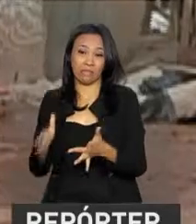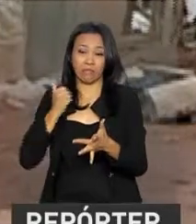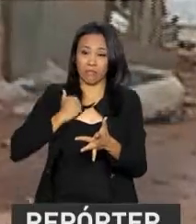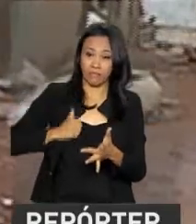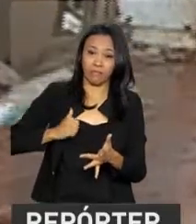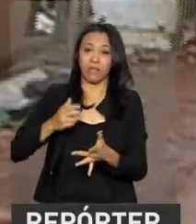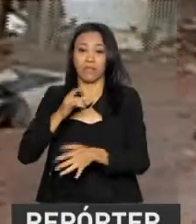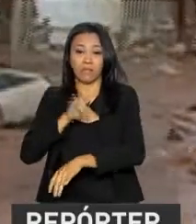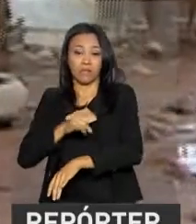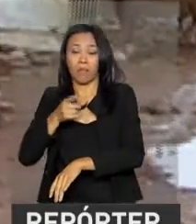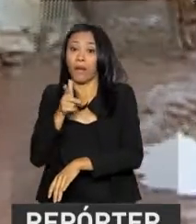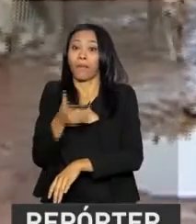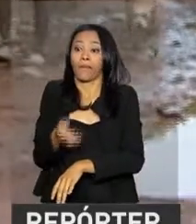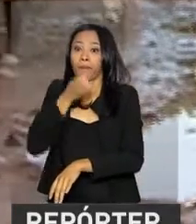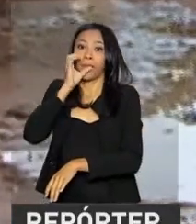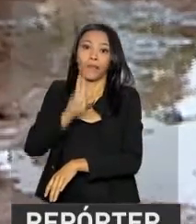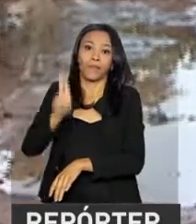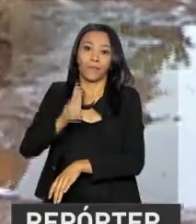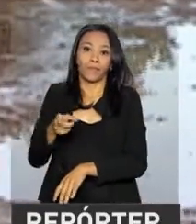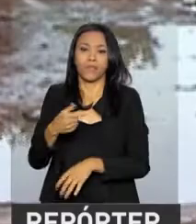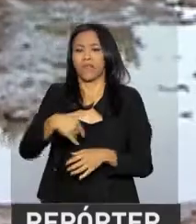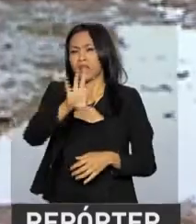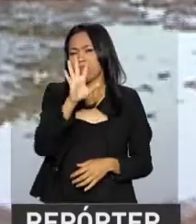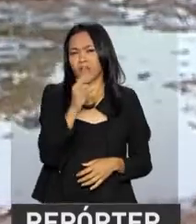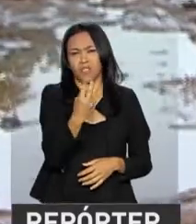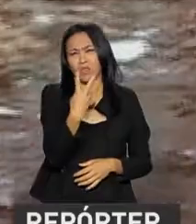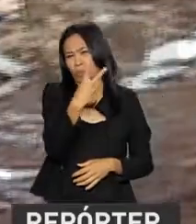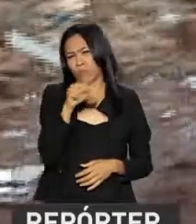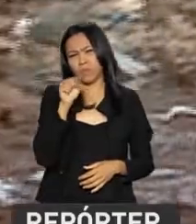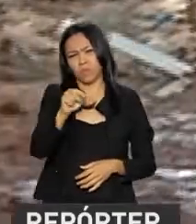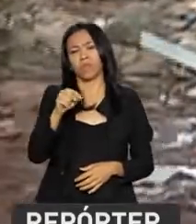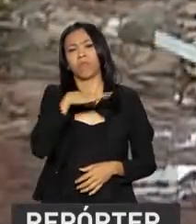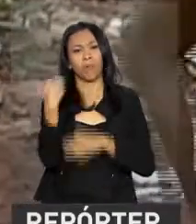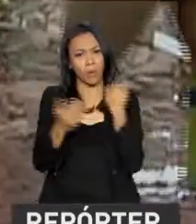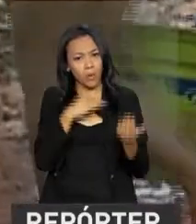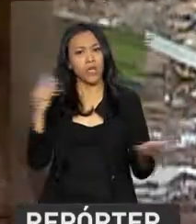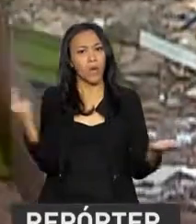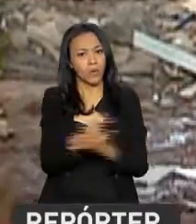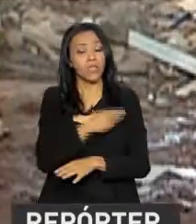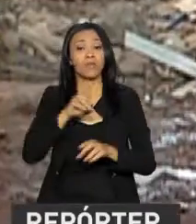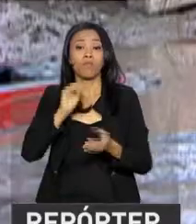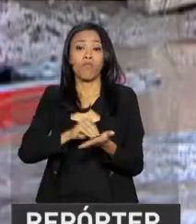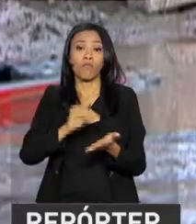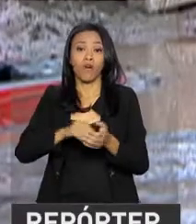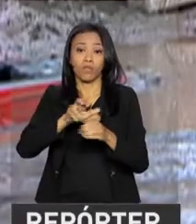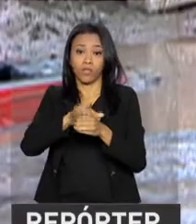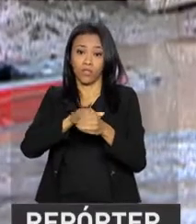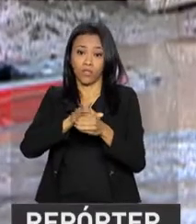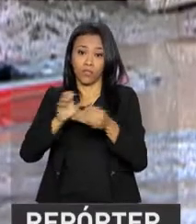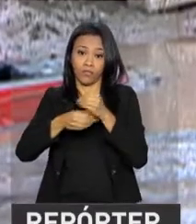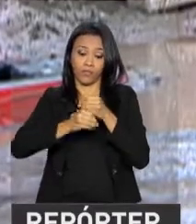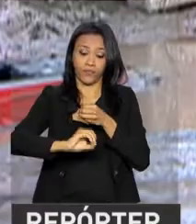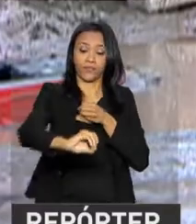cada ano 842 mil mortes são relacionadas à falta de saneamento e higiene e ao consumo